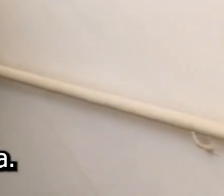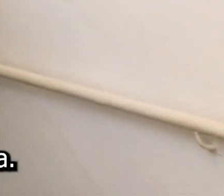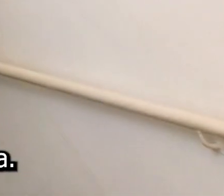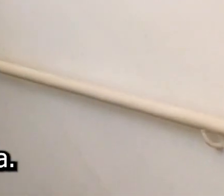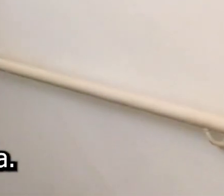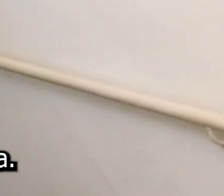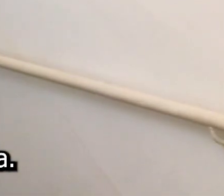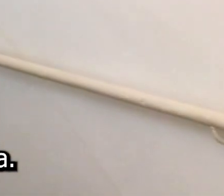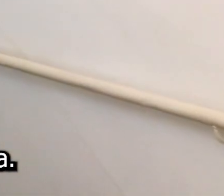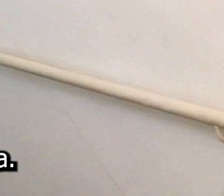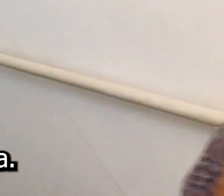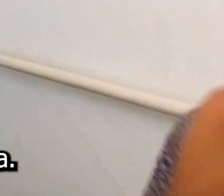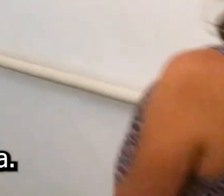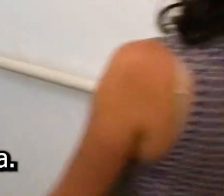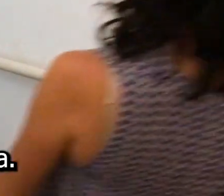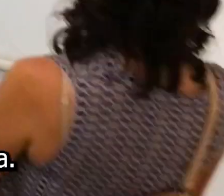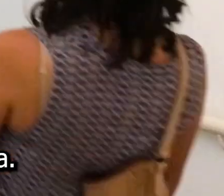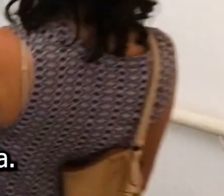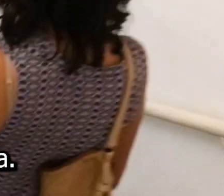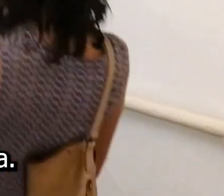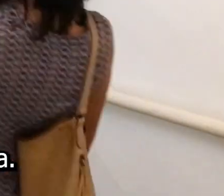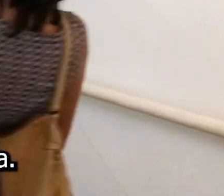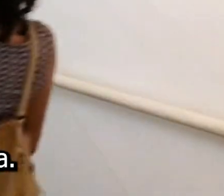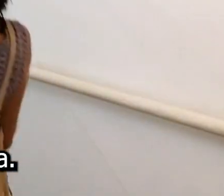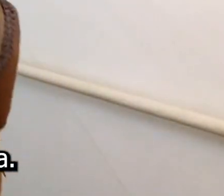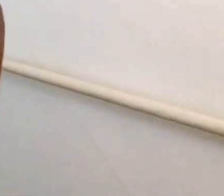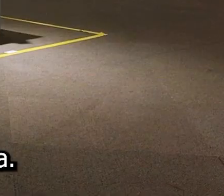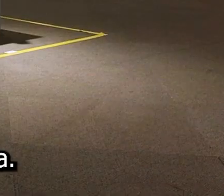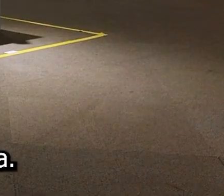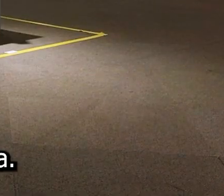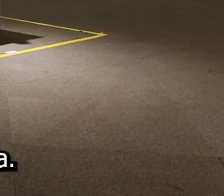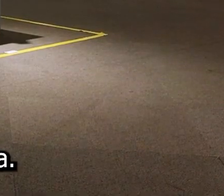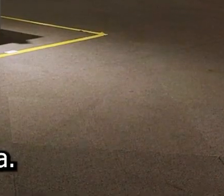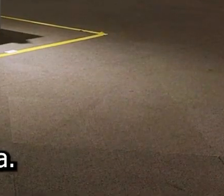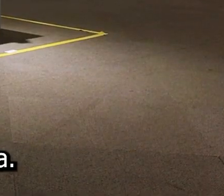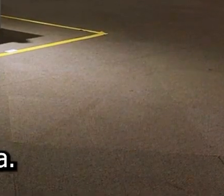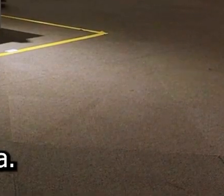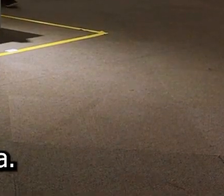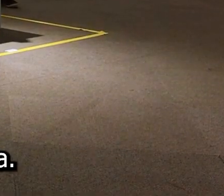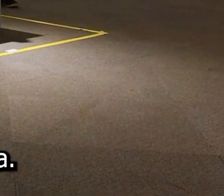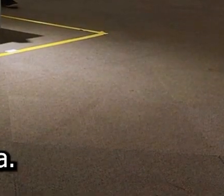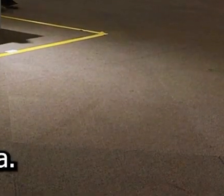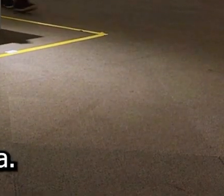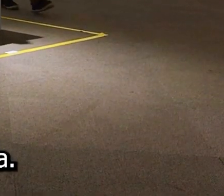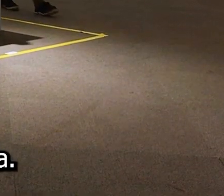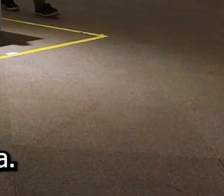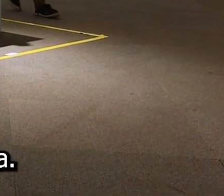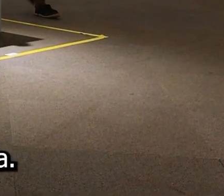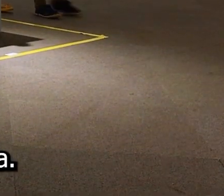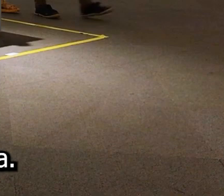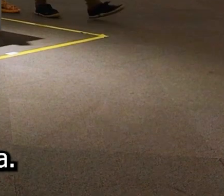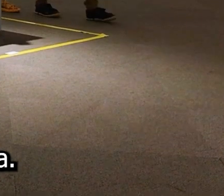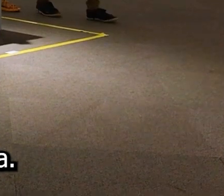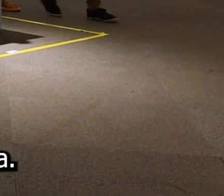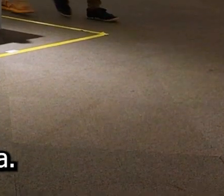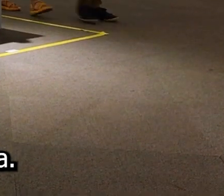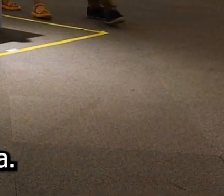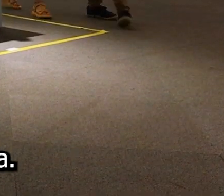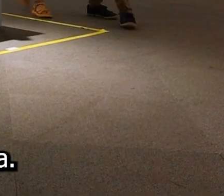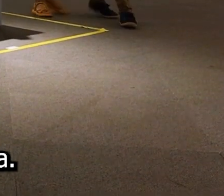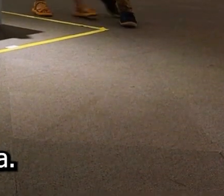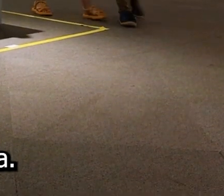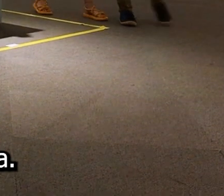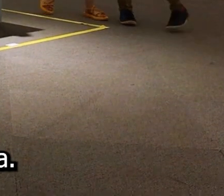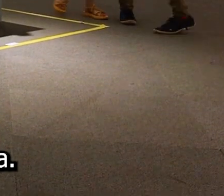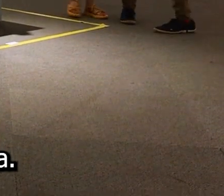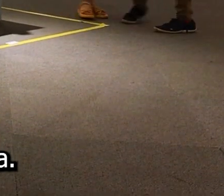ela me dá uma coisa de vazio. Pisar no meio, quero se pisar no rabuxi. Olha salamandra, é uma cobra de vazio. Pisar no meio, quero se